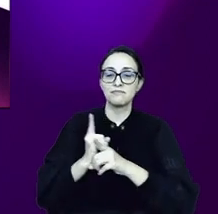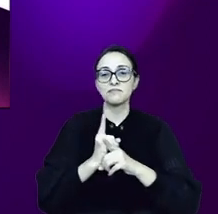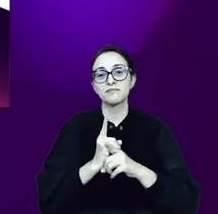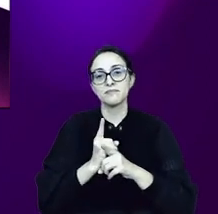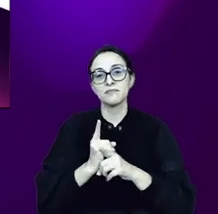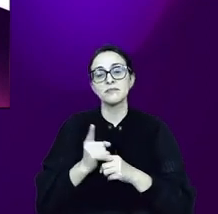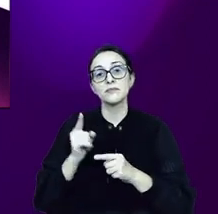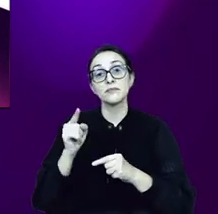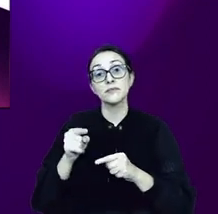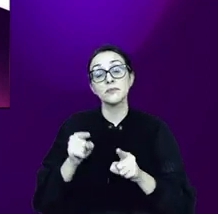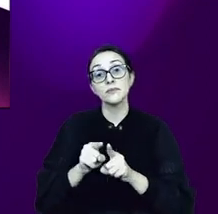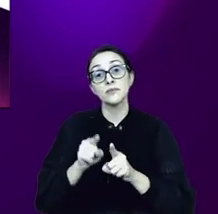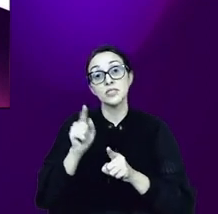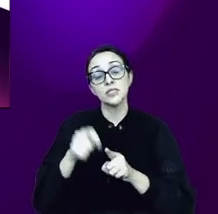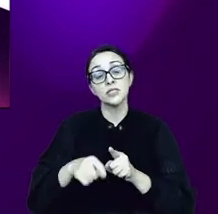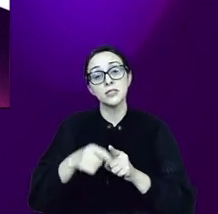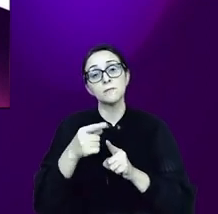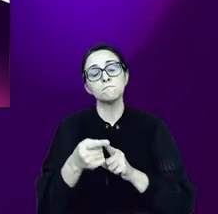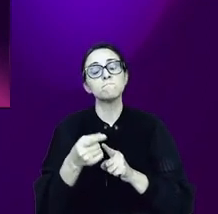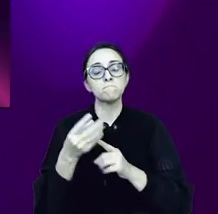Ele pode ser